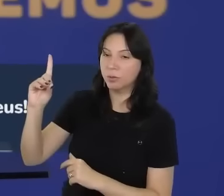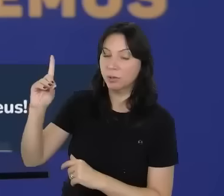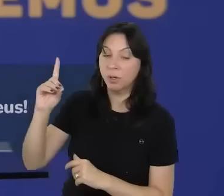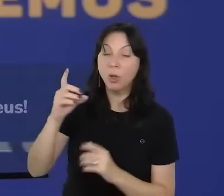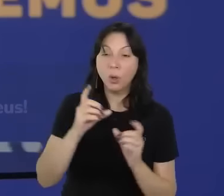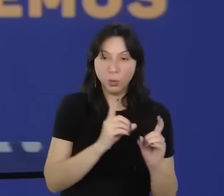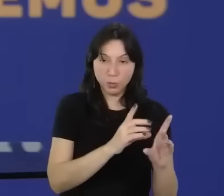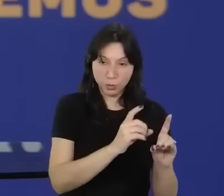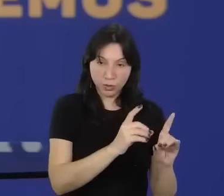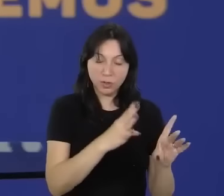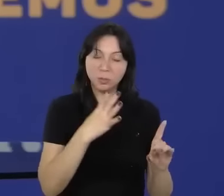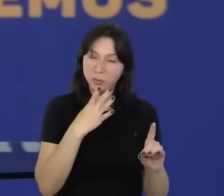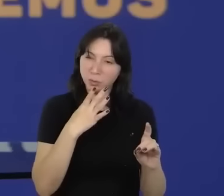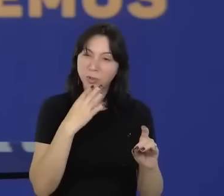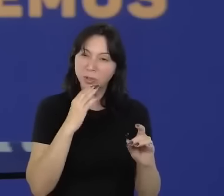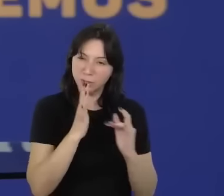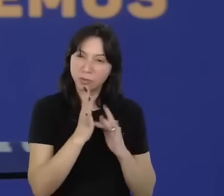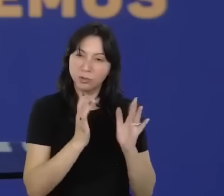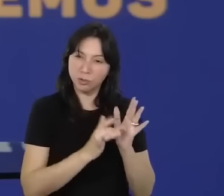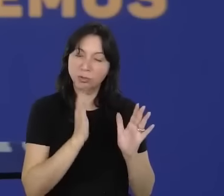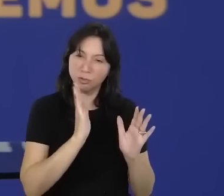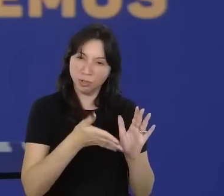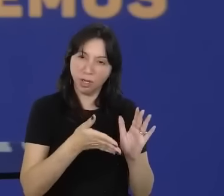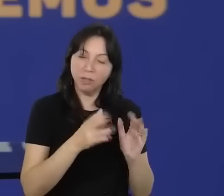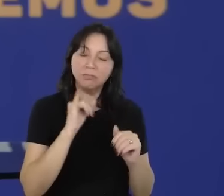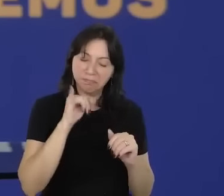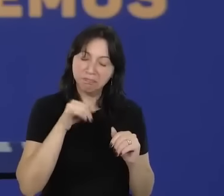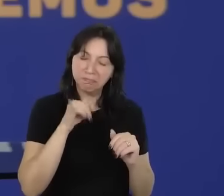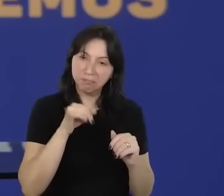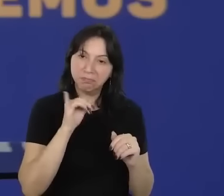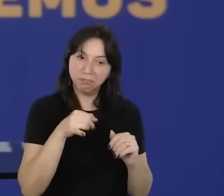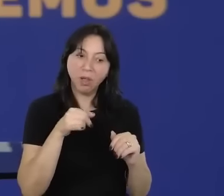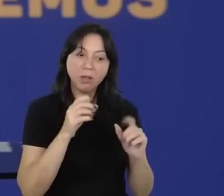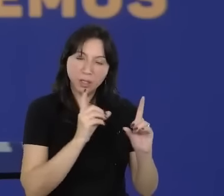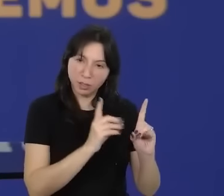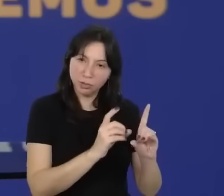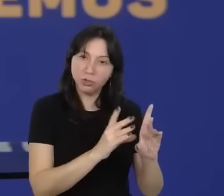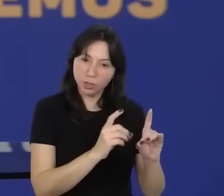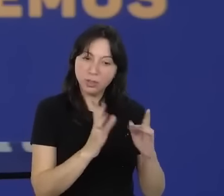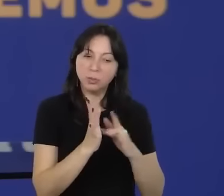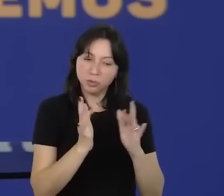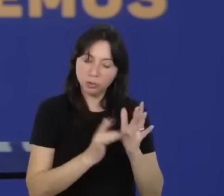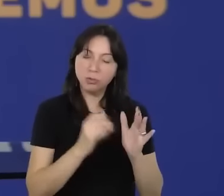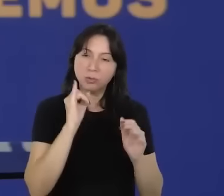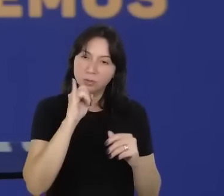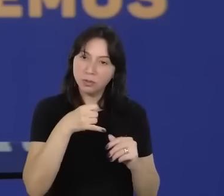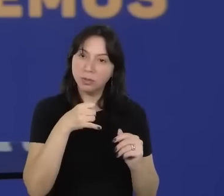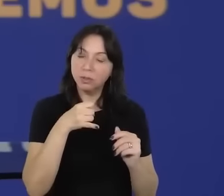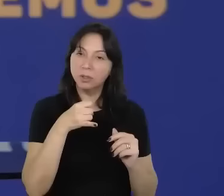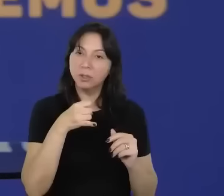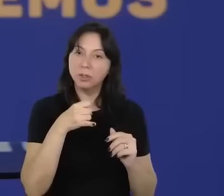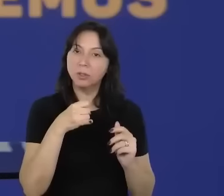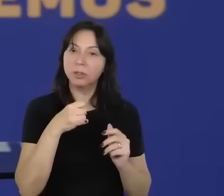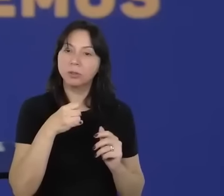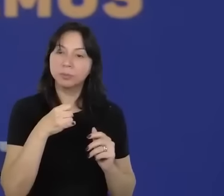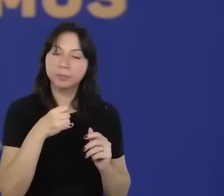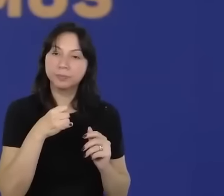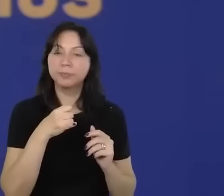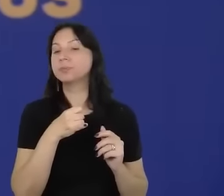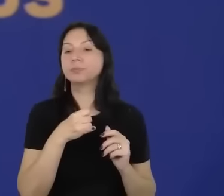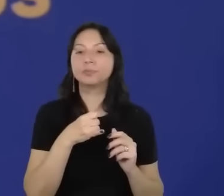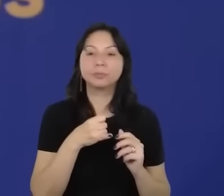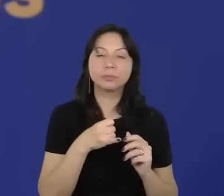Jesus Claro que sim eles já eram discípulos de Jesus Claro que sim os que estavam no barco